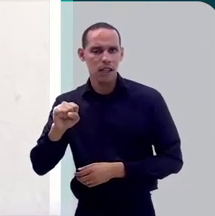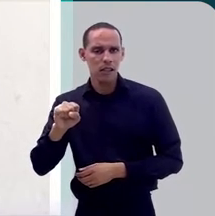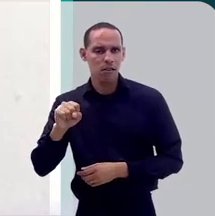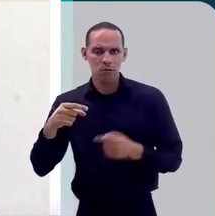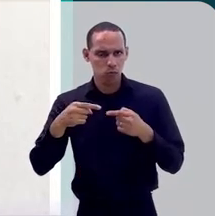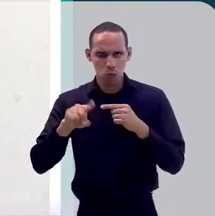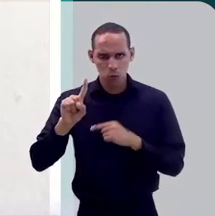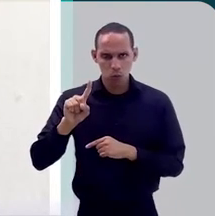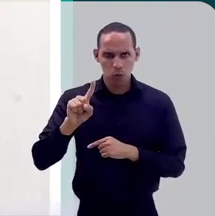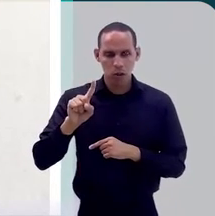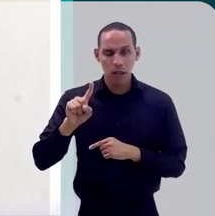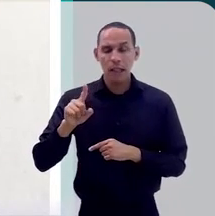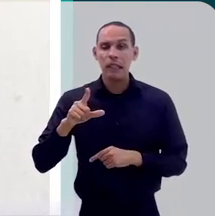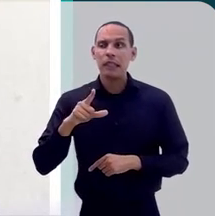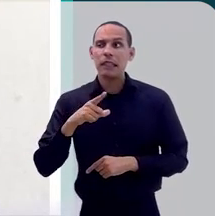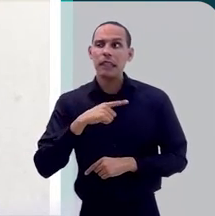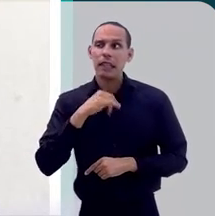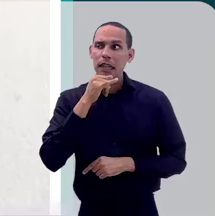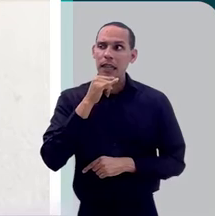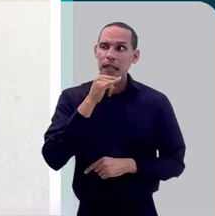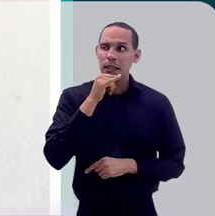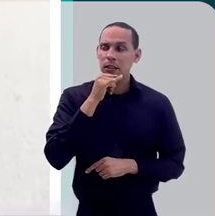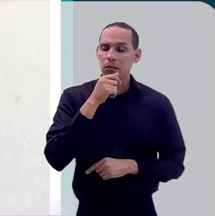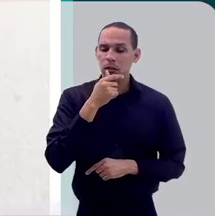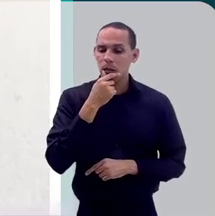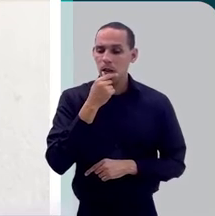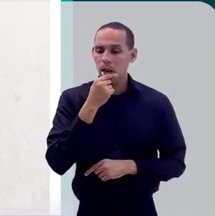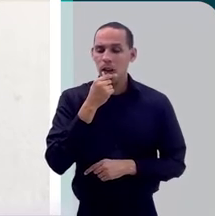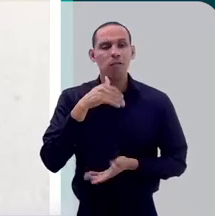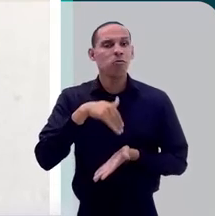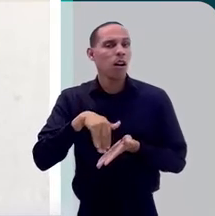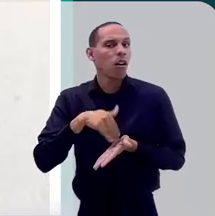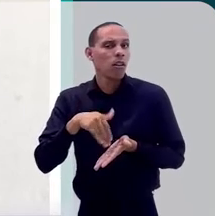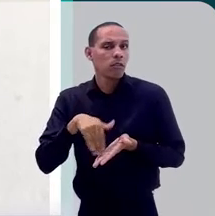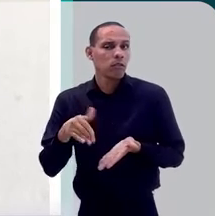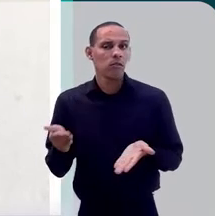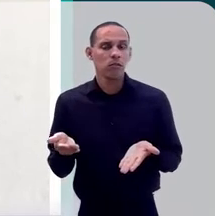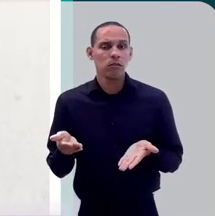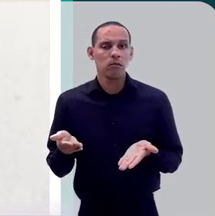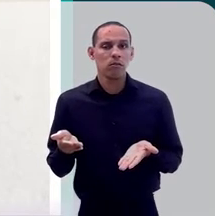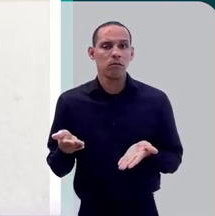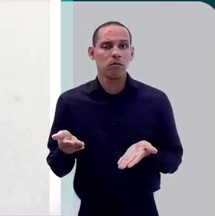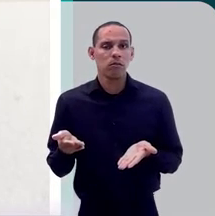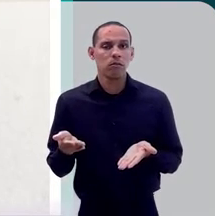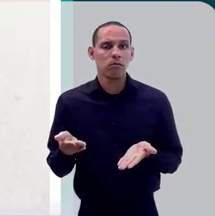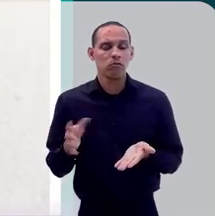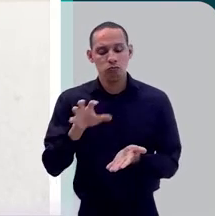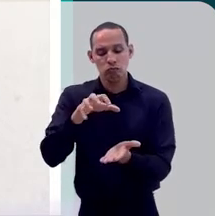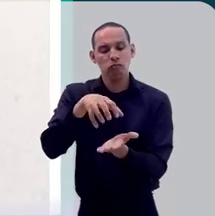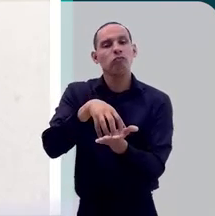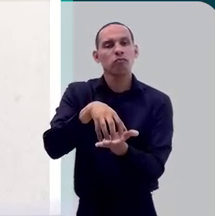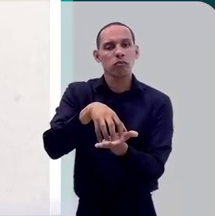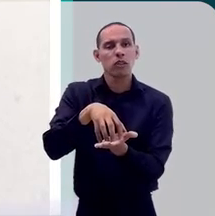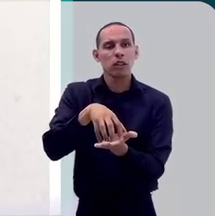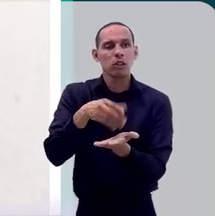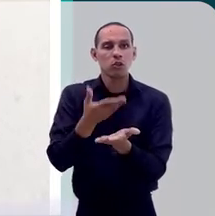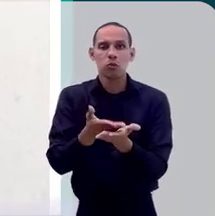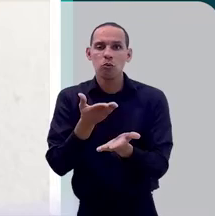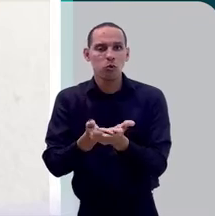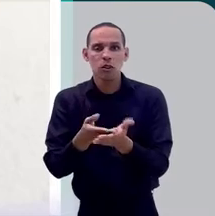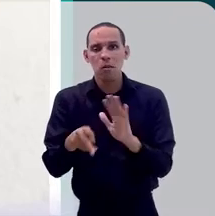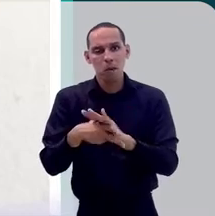INSS, existe, por exemplo, a Secretaria, o Centro